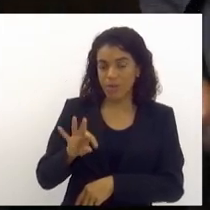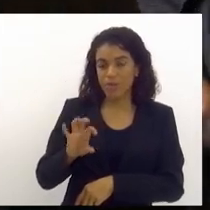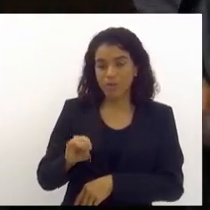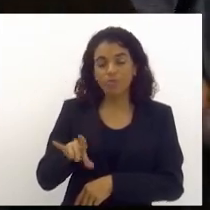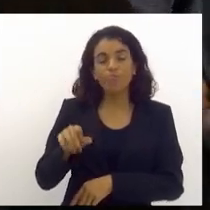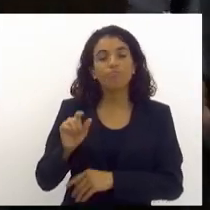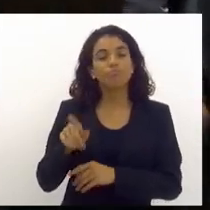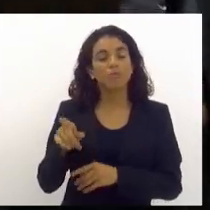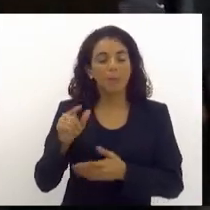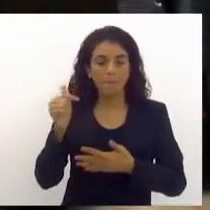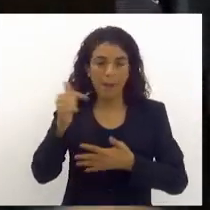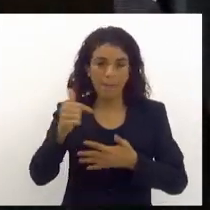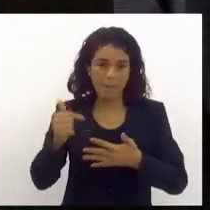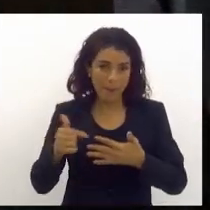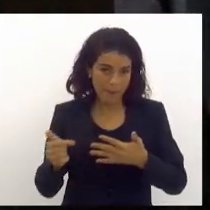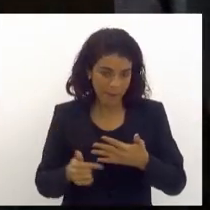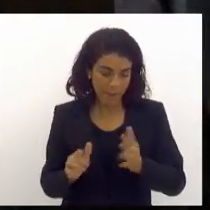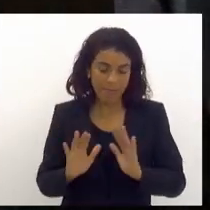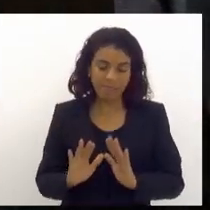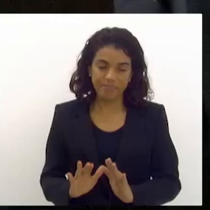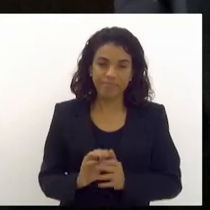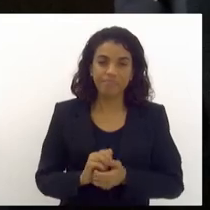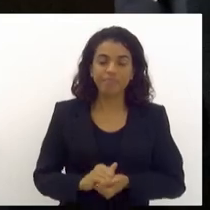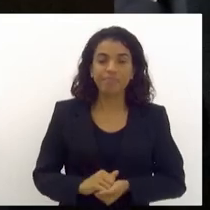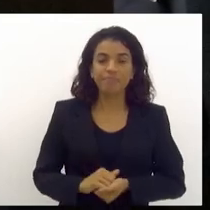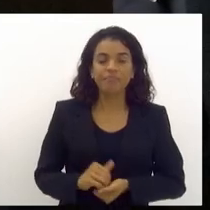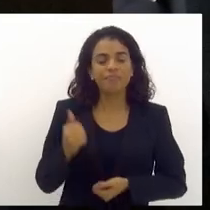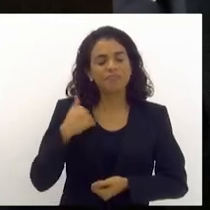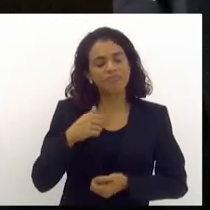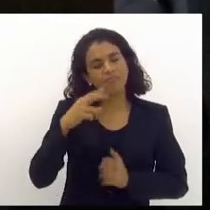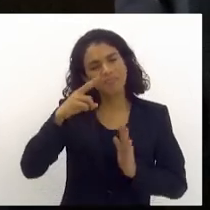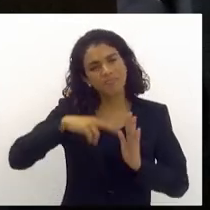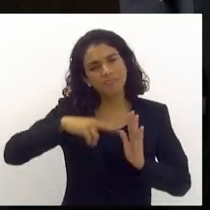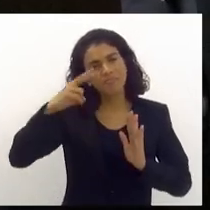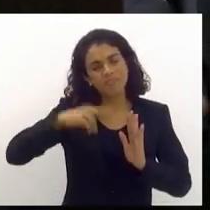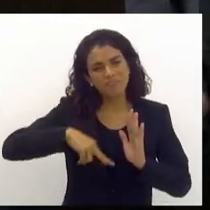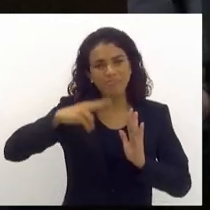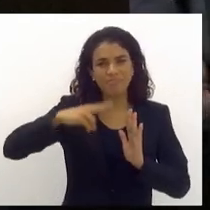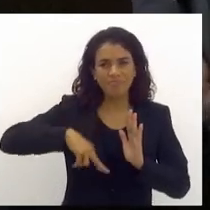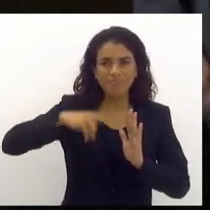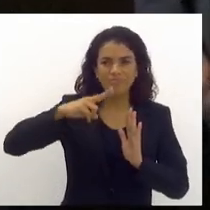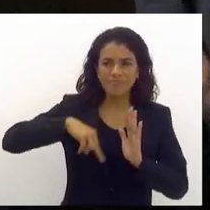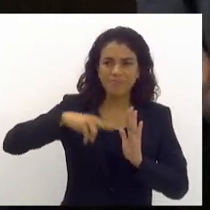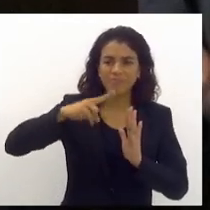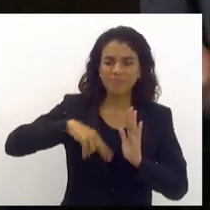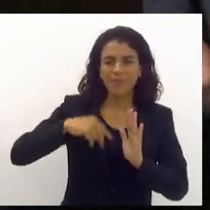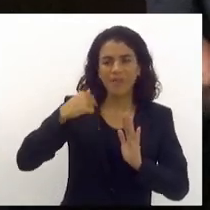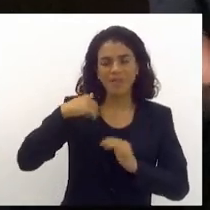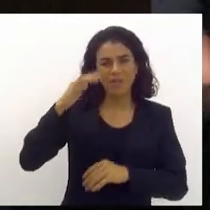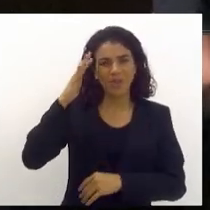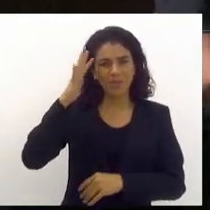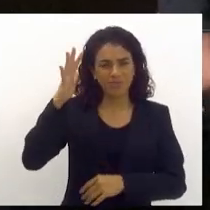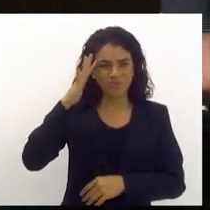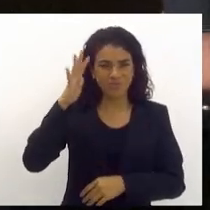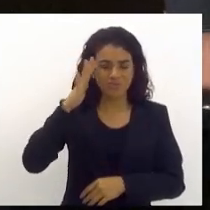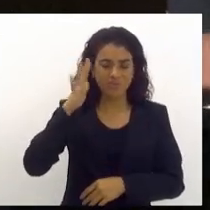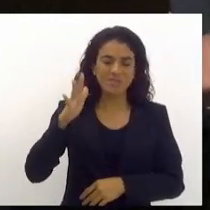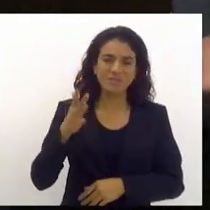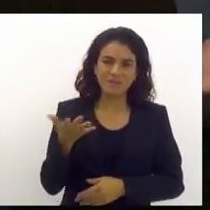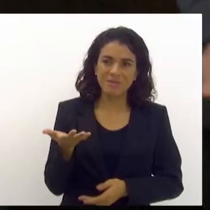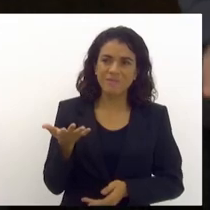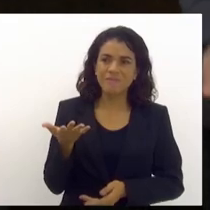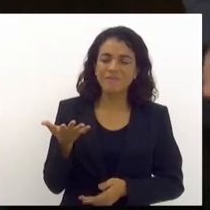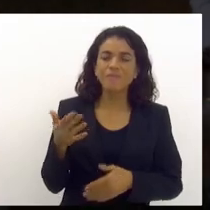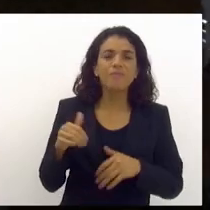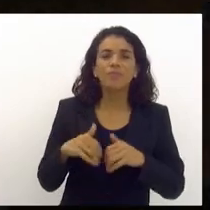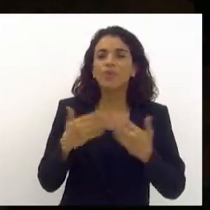onerosa, etc, etc, etc. Aí eu fiquei lendo aqui e perguntava à secretária Dilson, qual